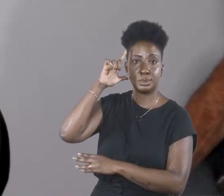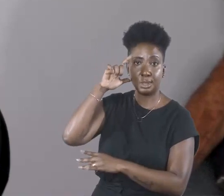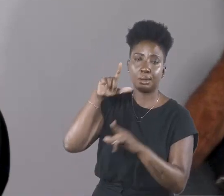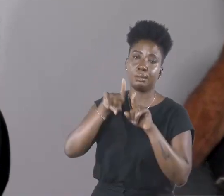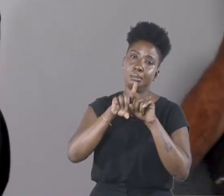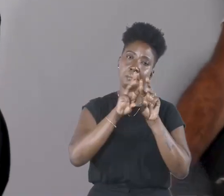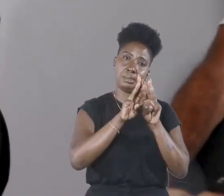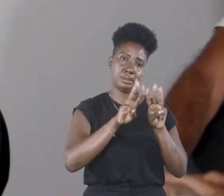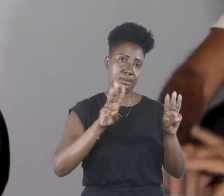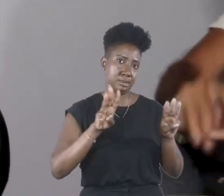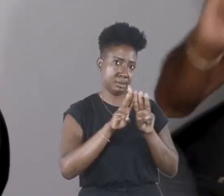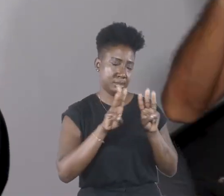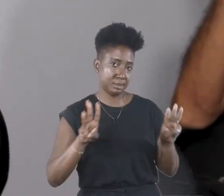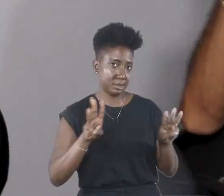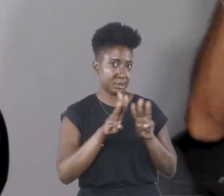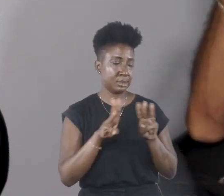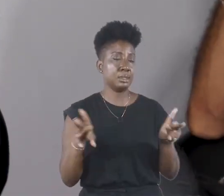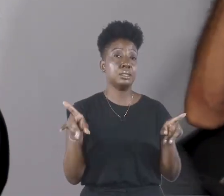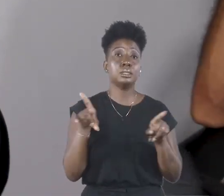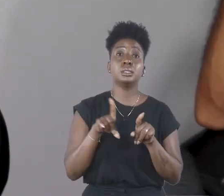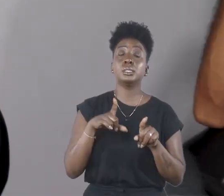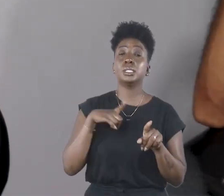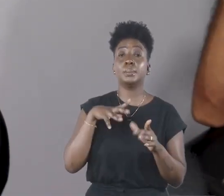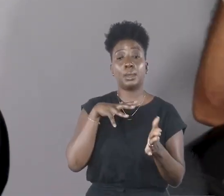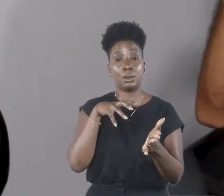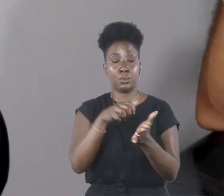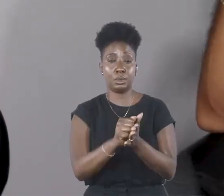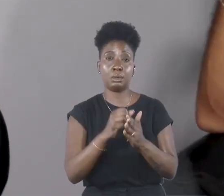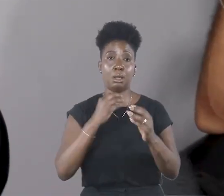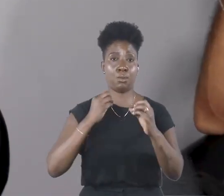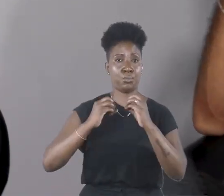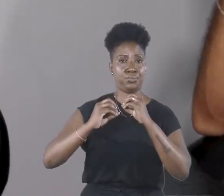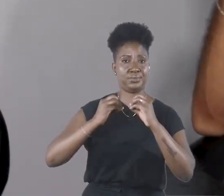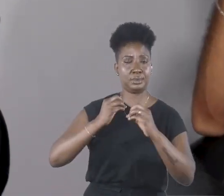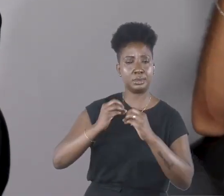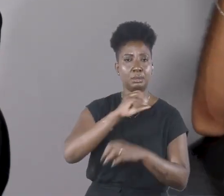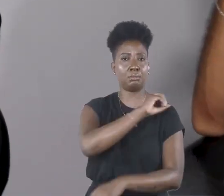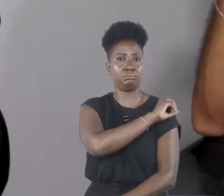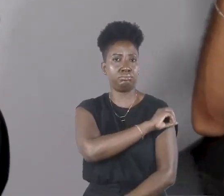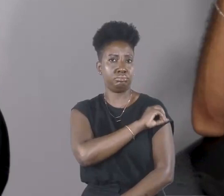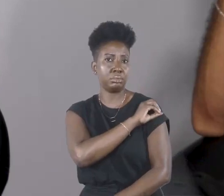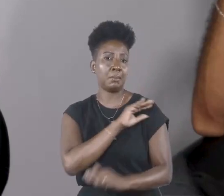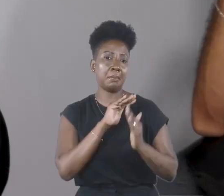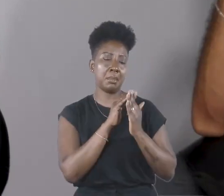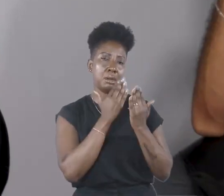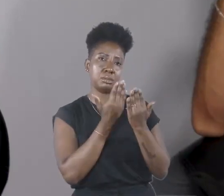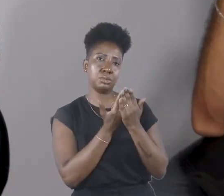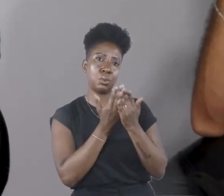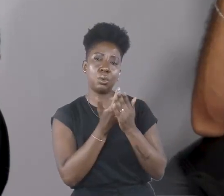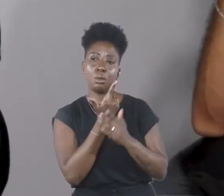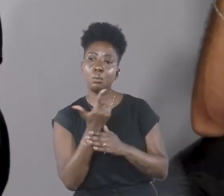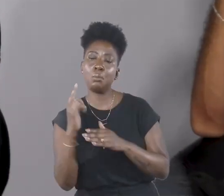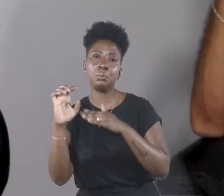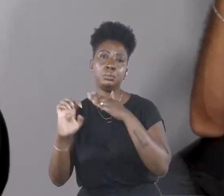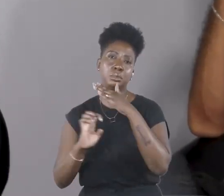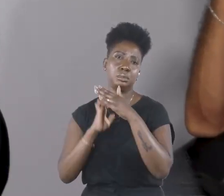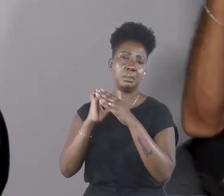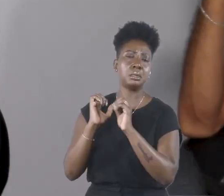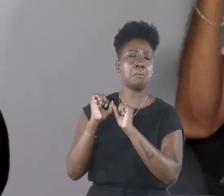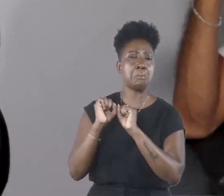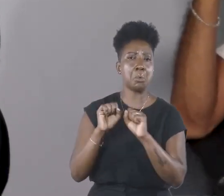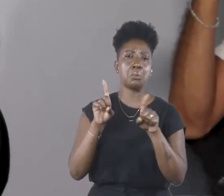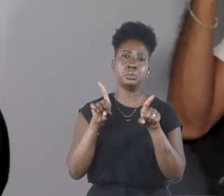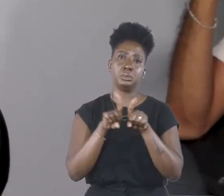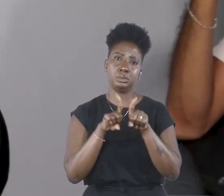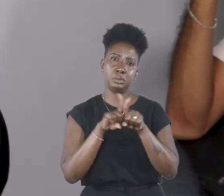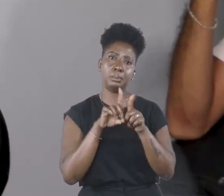né, sem cedilha.com.br. Acompanhar as nossas redes sociais, a gente tem uma produção de conteúdo muito rica, principalmente no Instagram,